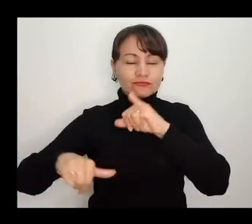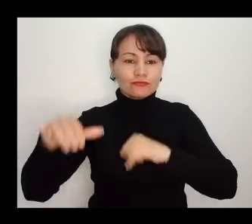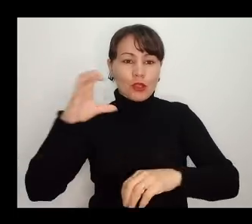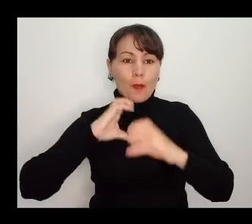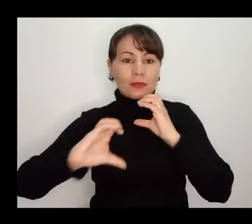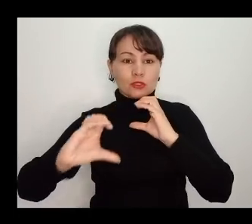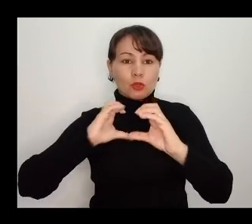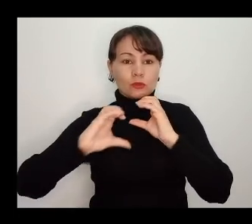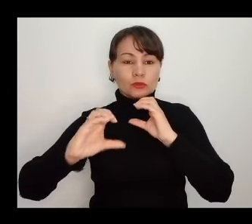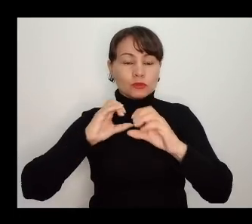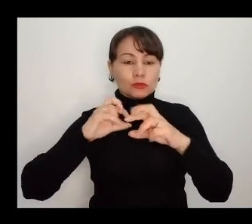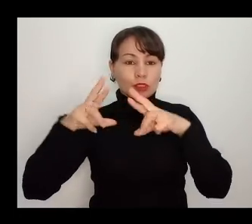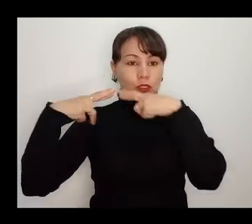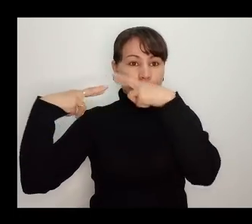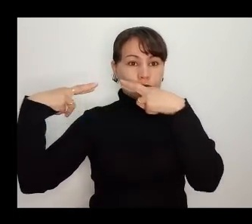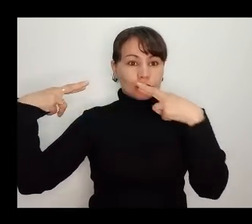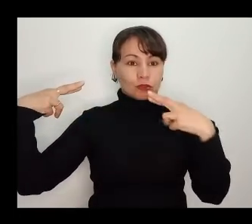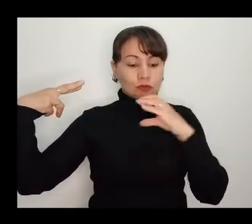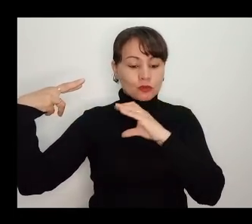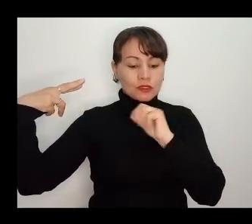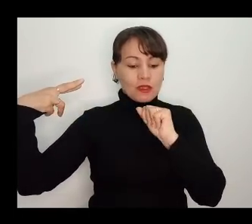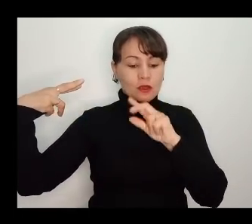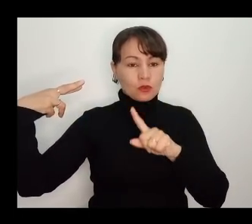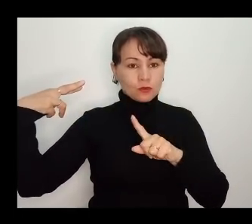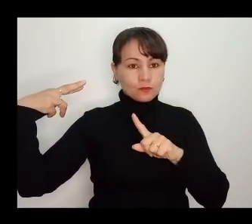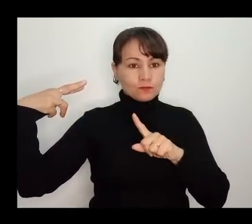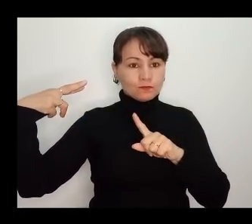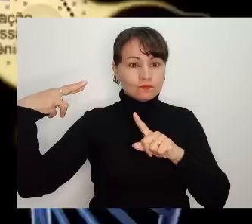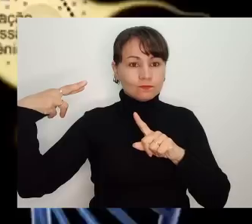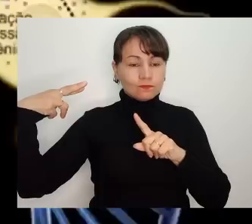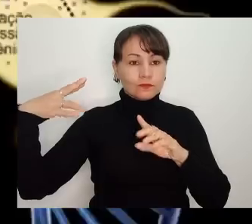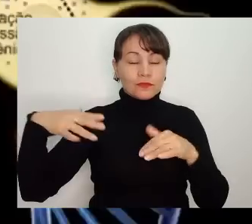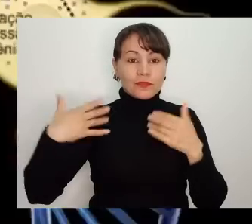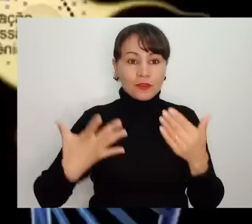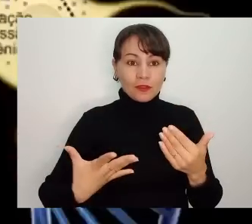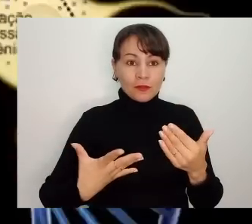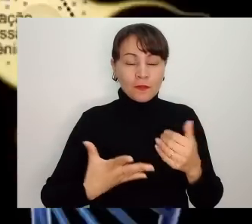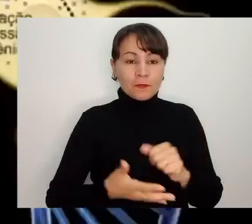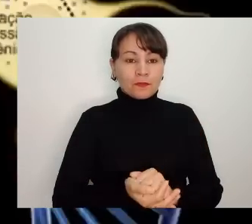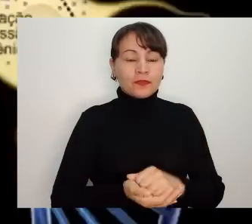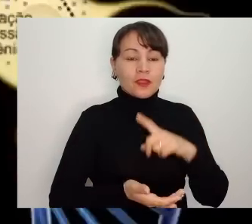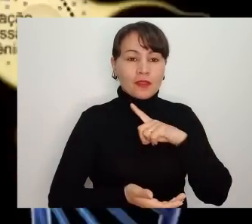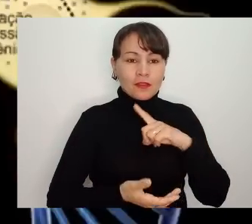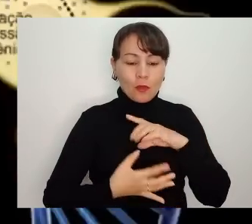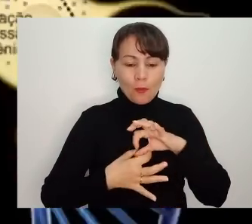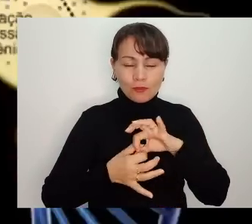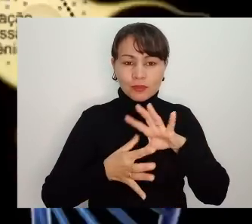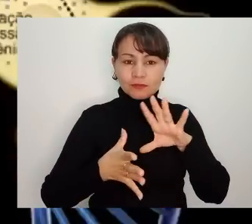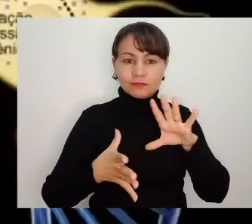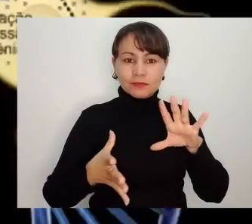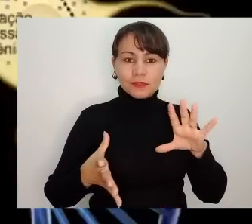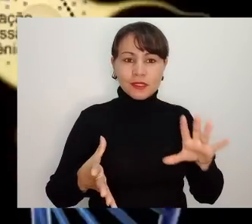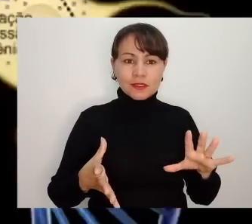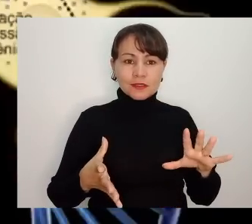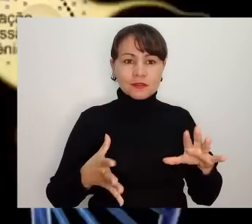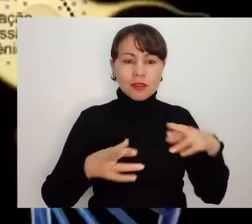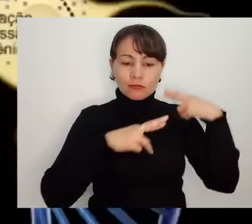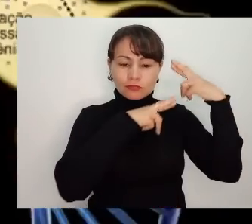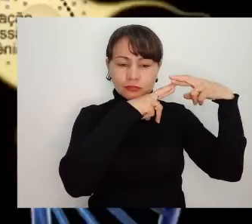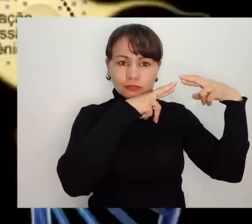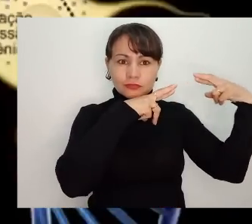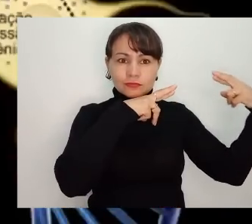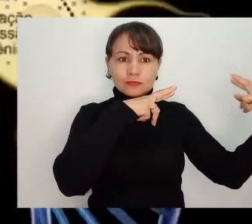se comunicar com os neurônios do CA1. Então, isso tem uma liberação